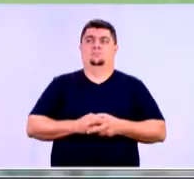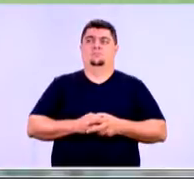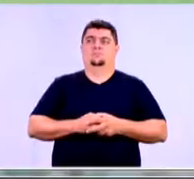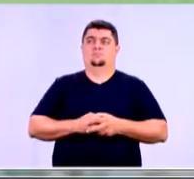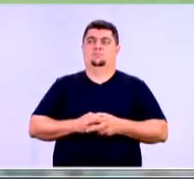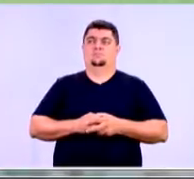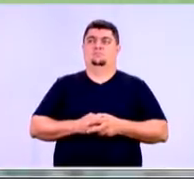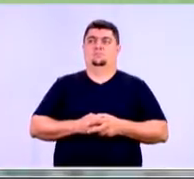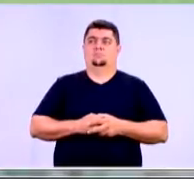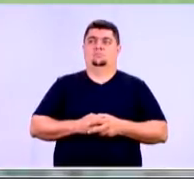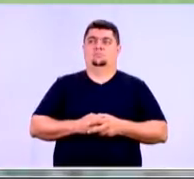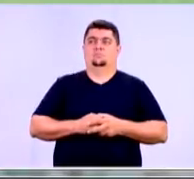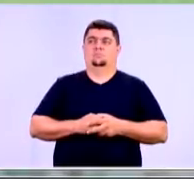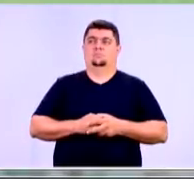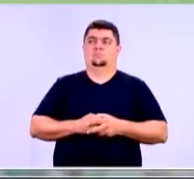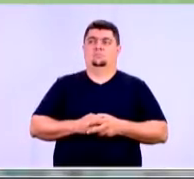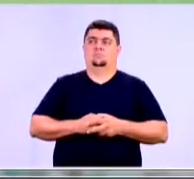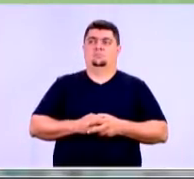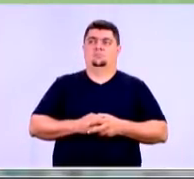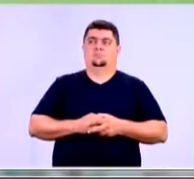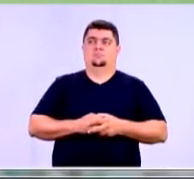em atraso,